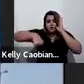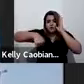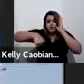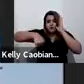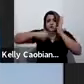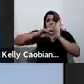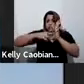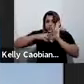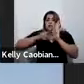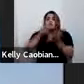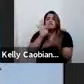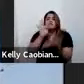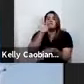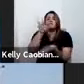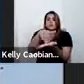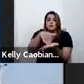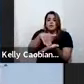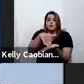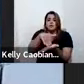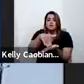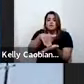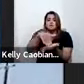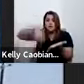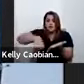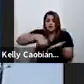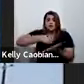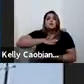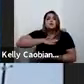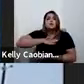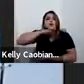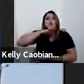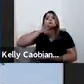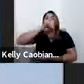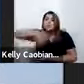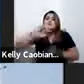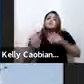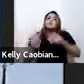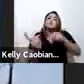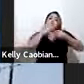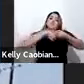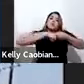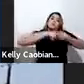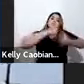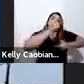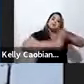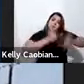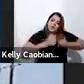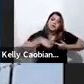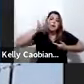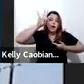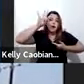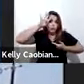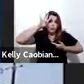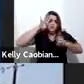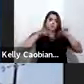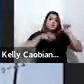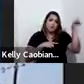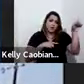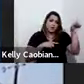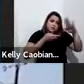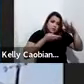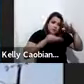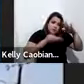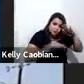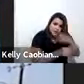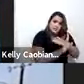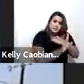assunto e voltamos a trabalhar na quarta-feira, na entrada do primeiro turno. Se não